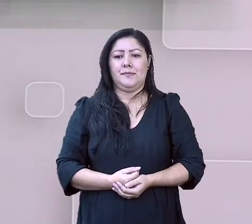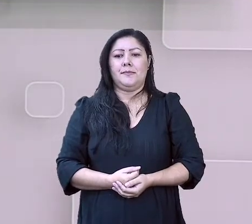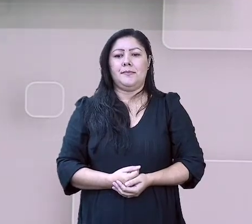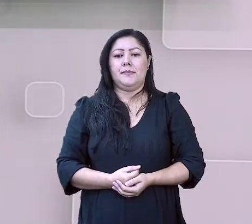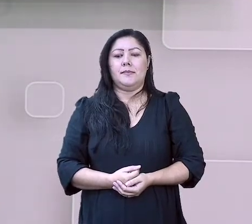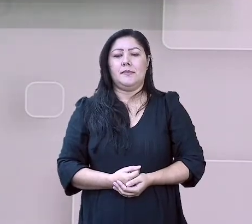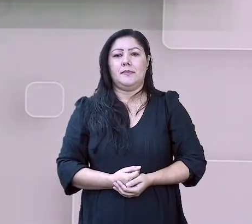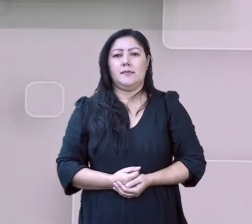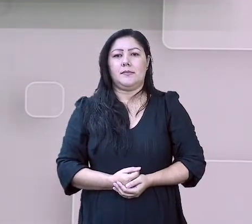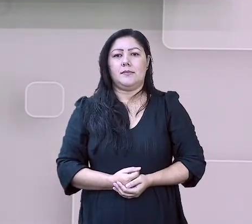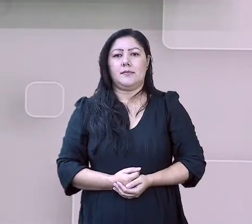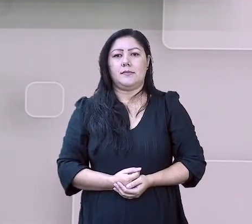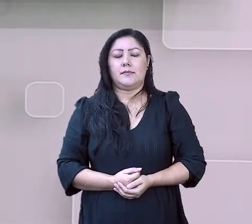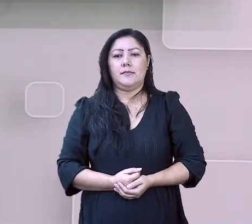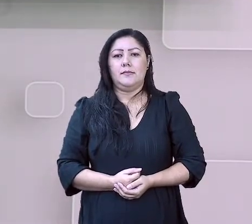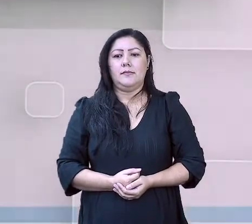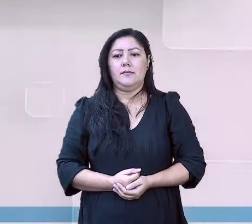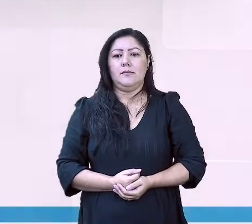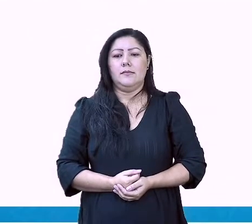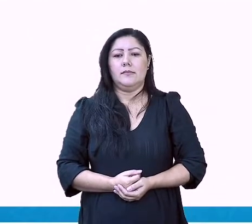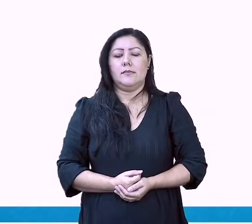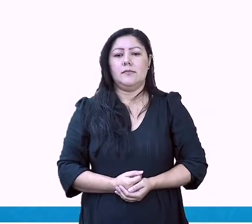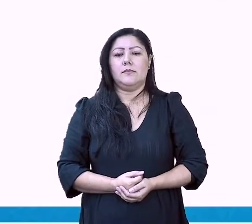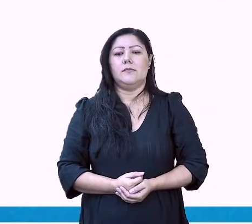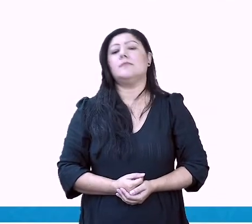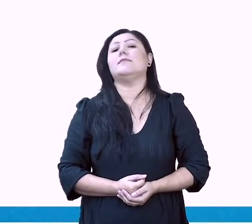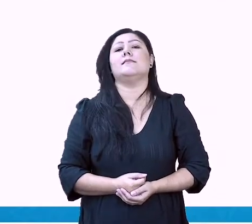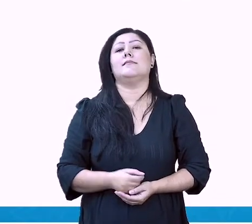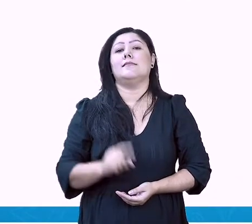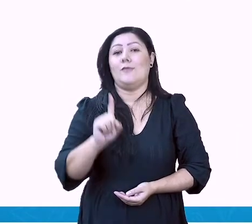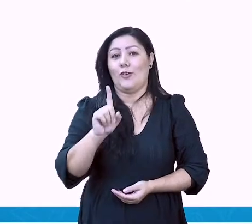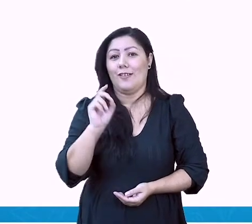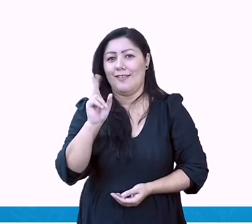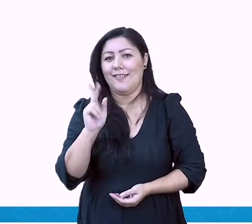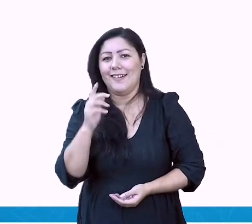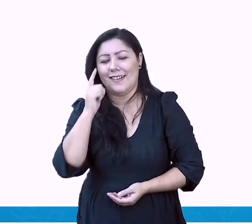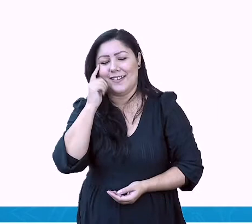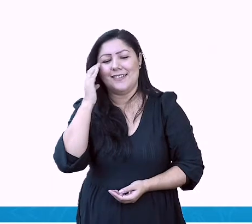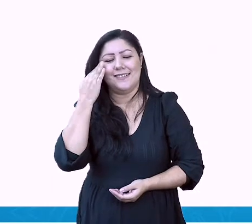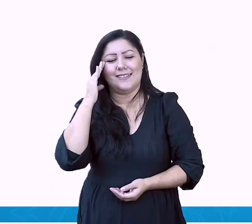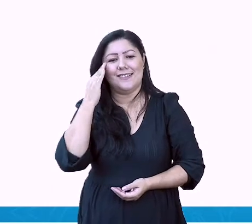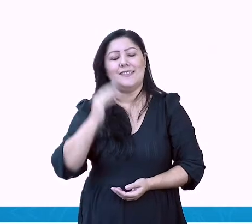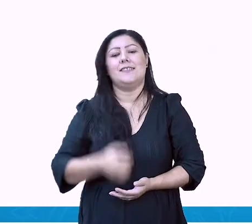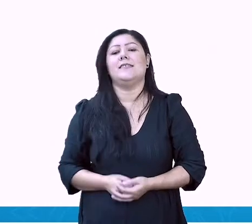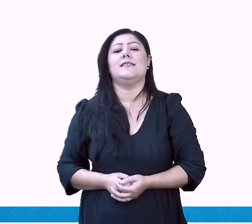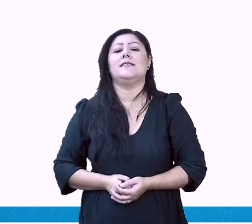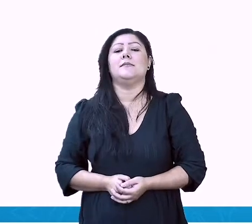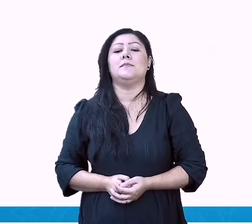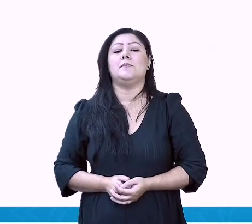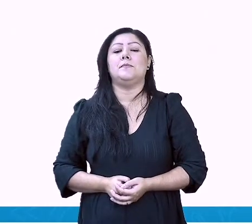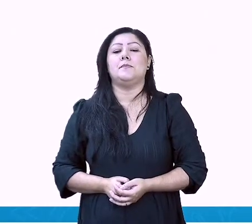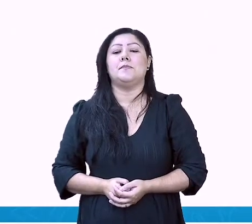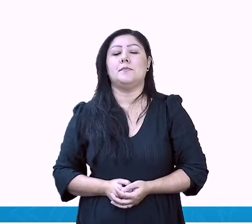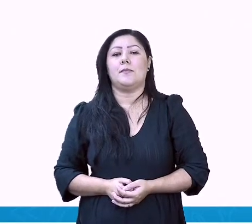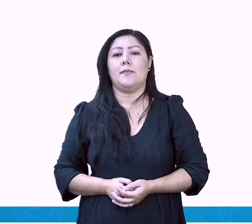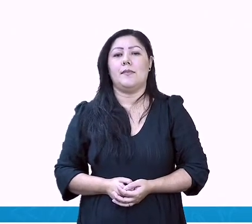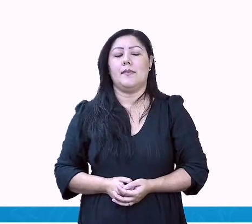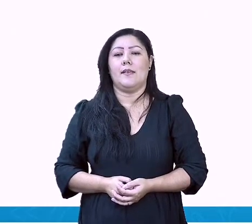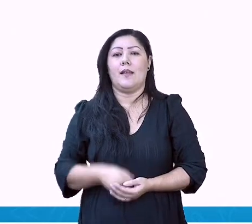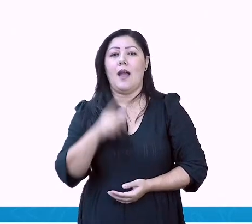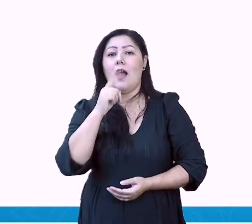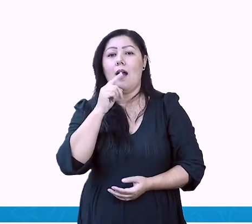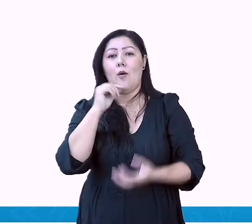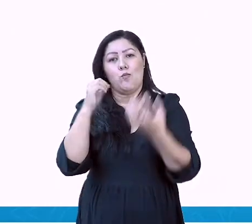Ok? Tá? Tranquilo até aqui, pessoal? Período em que as plantas aproveitam a reserva hídrica